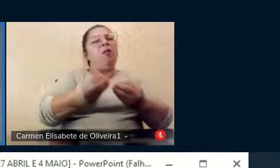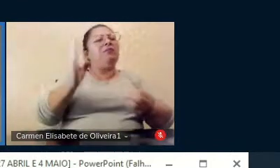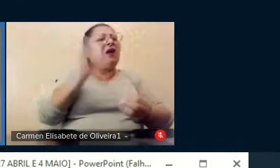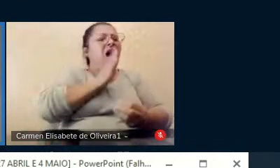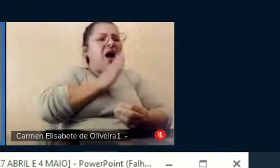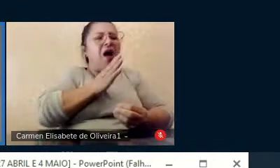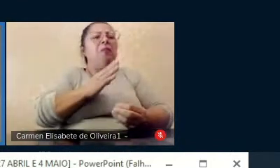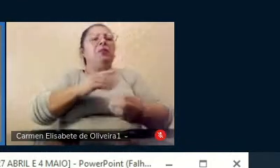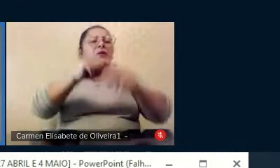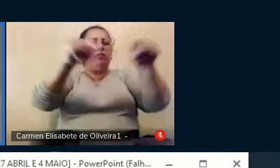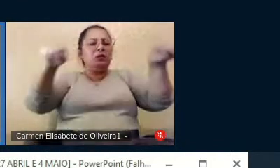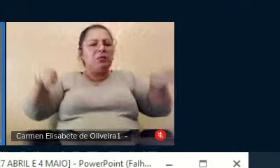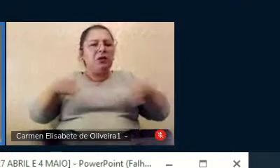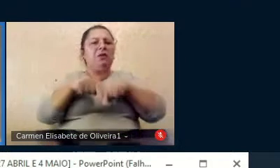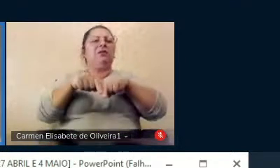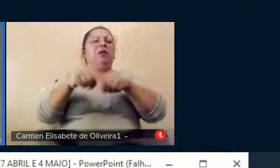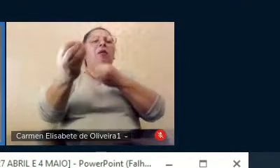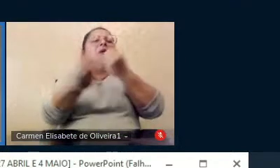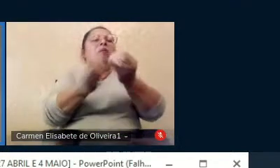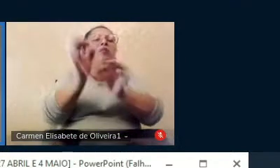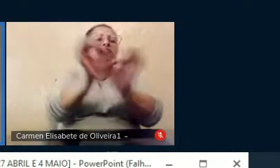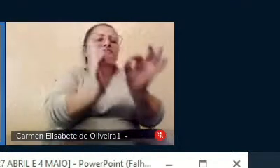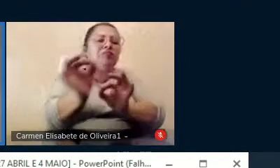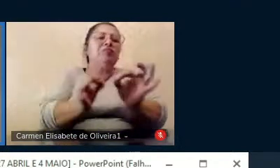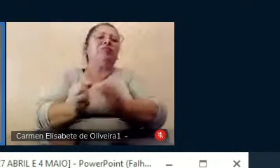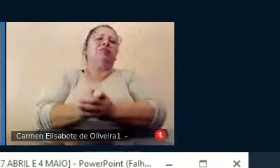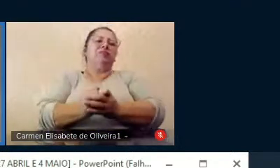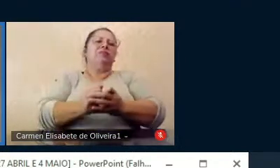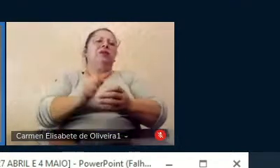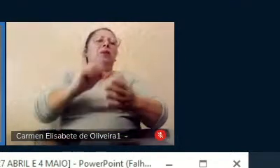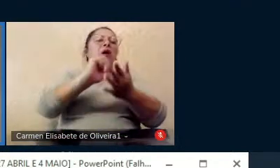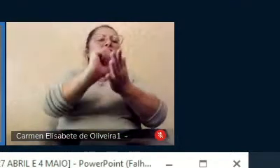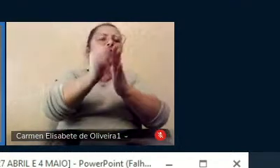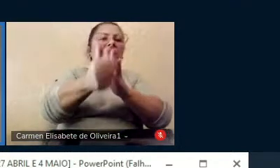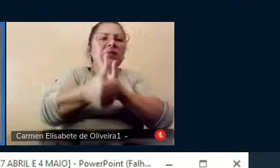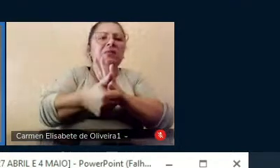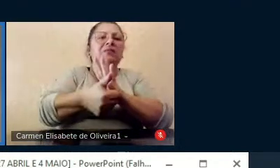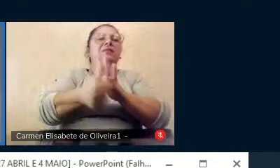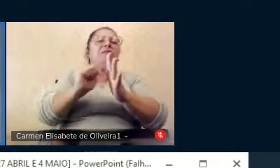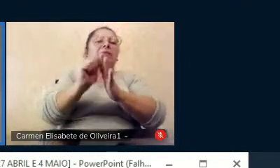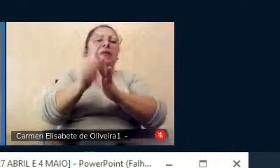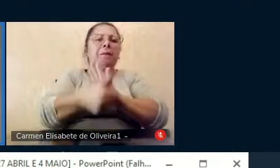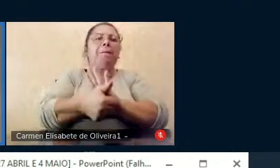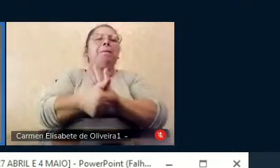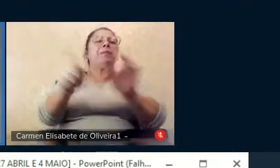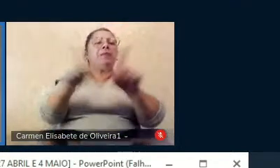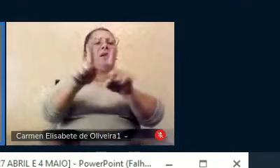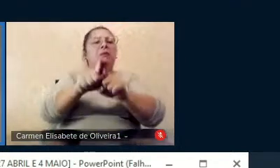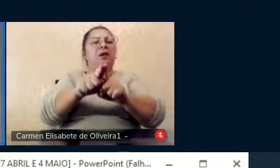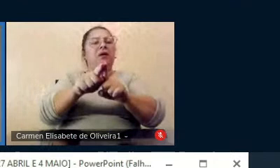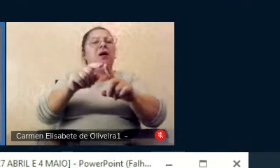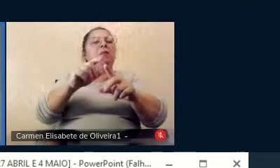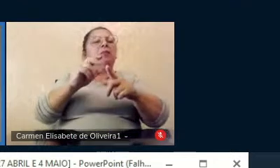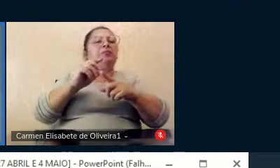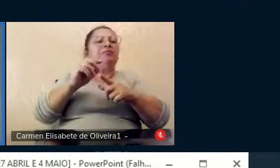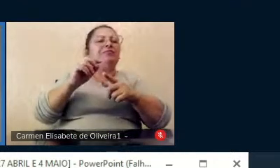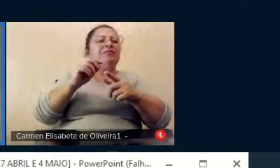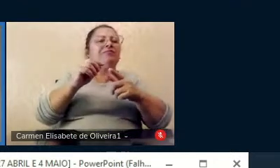o espaço, a simetria, as configurações de mãos, o morfismo,